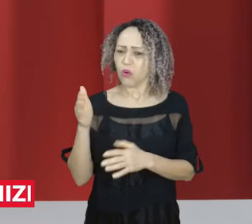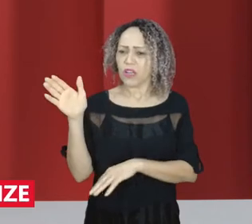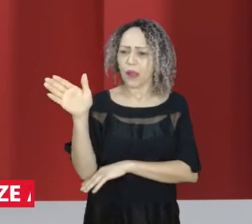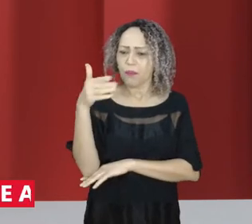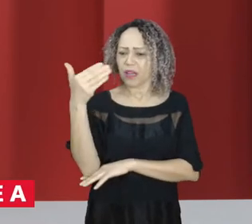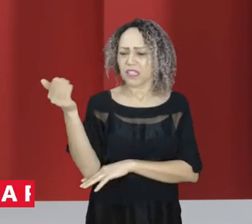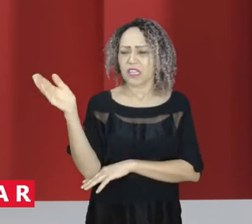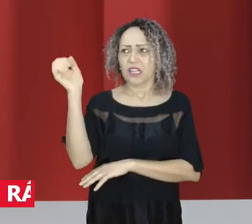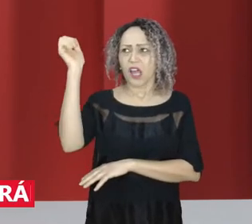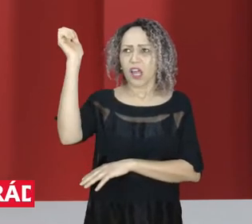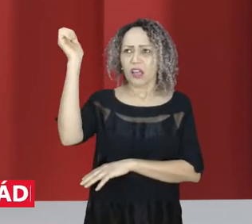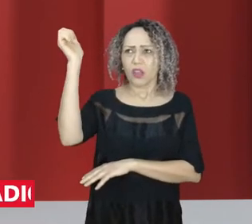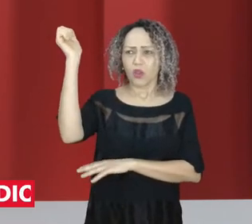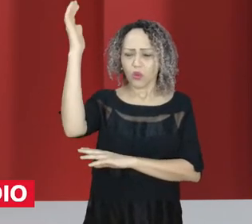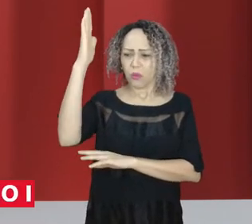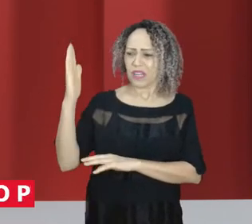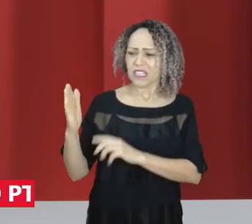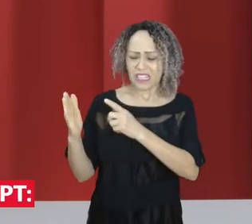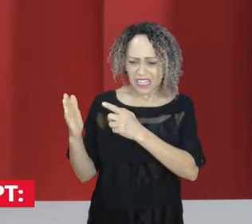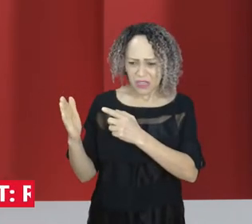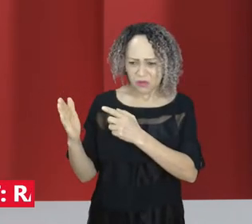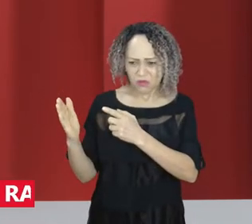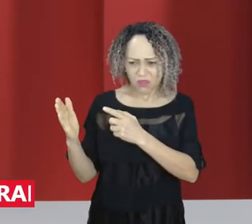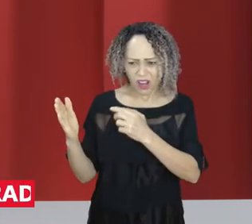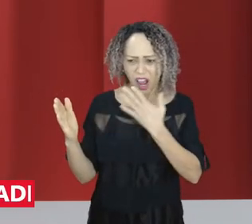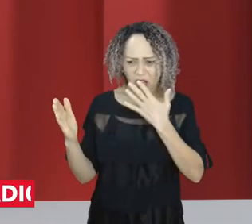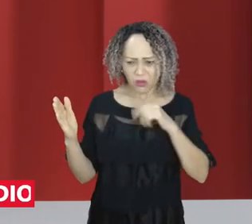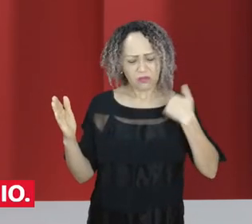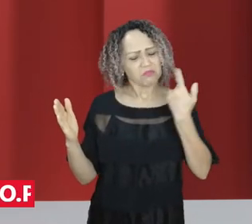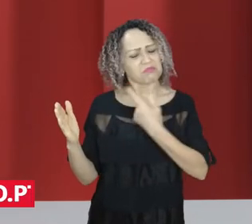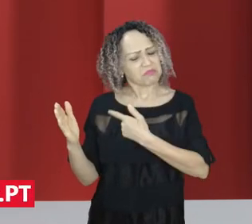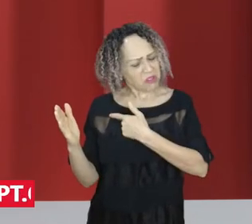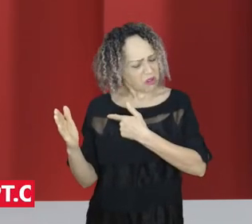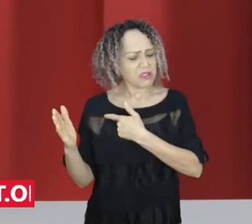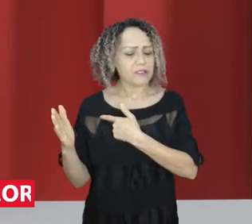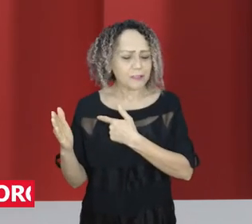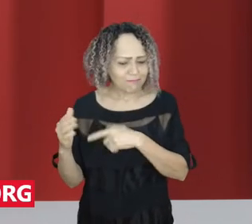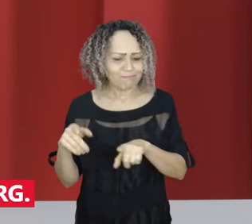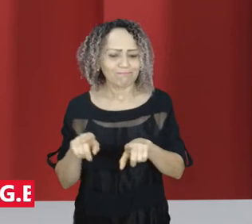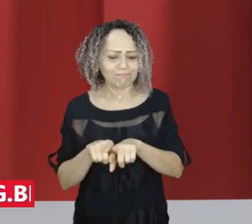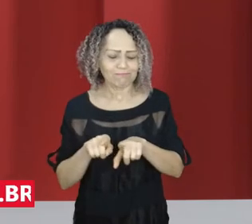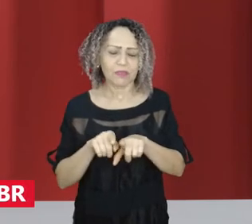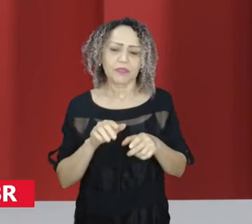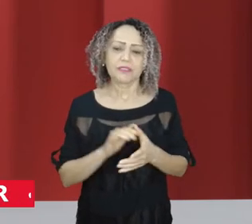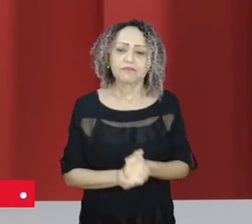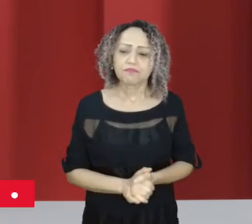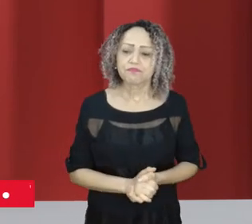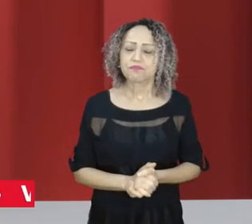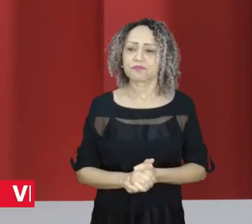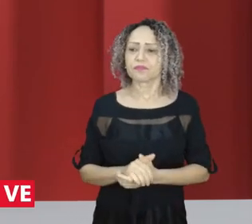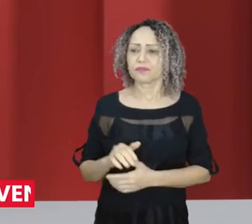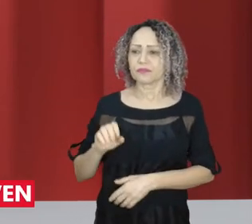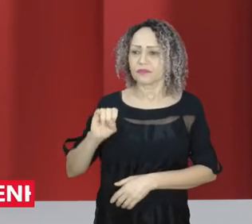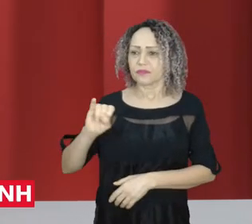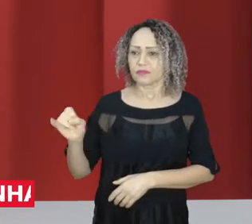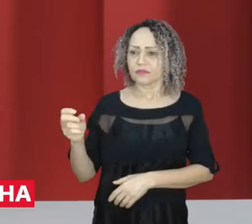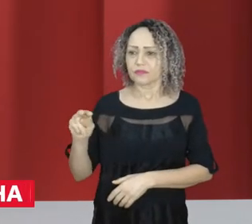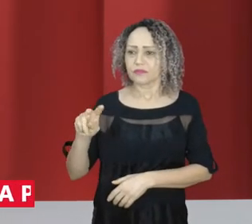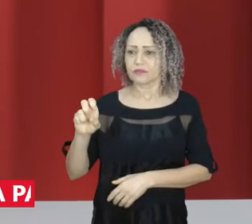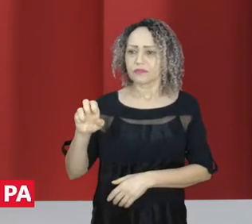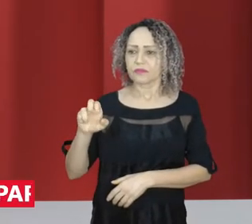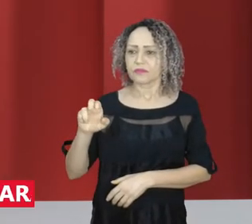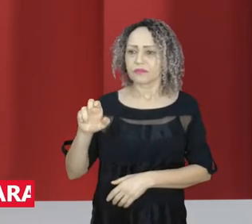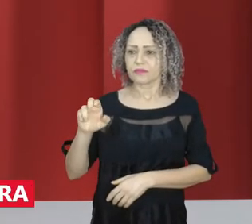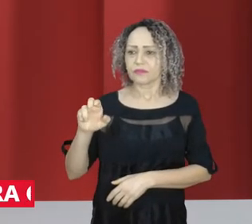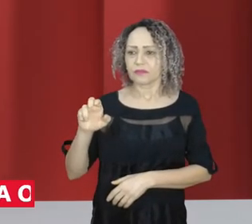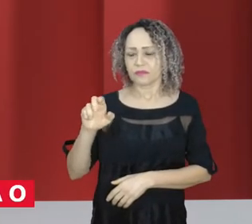bem, viu, Jovizinha? As cores são nossas. É, ela pede também a volta da Conab para que o povo possa comprar